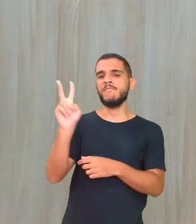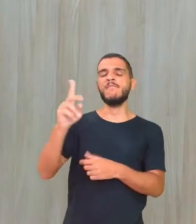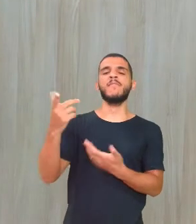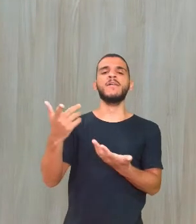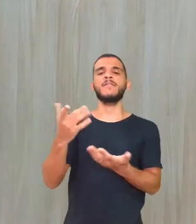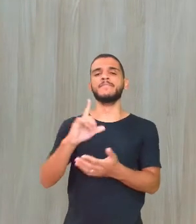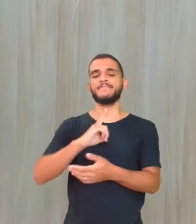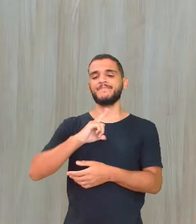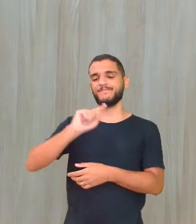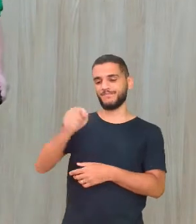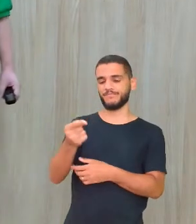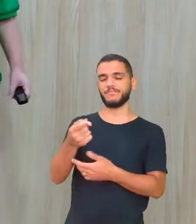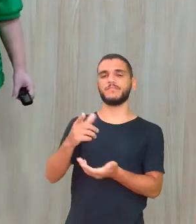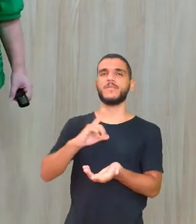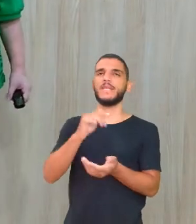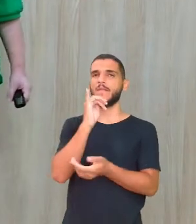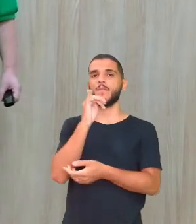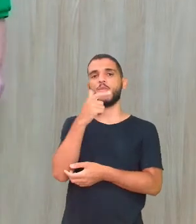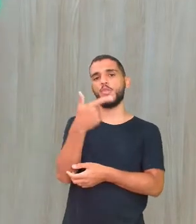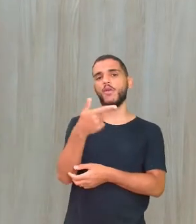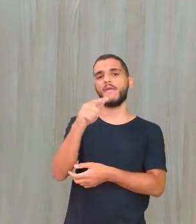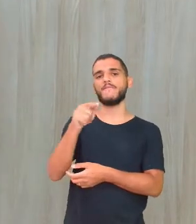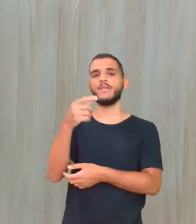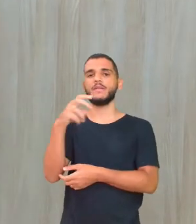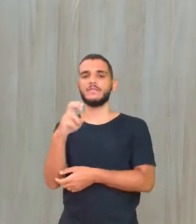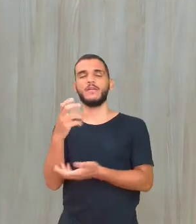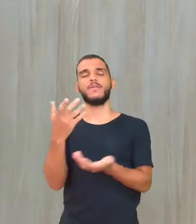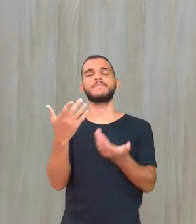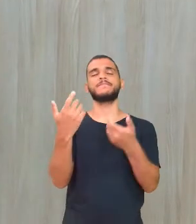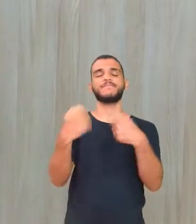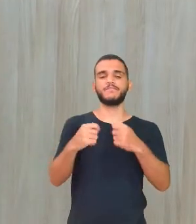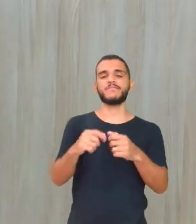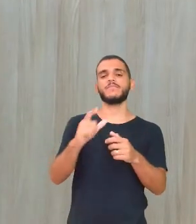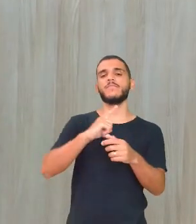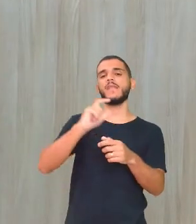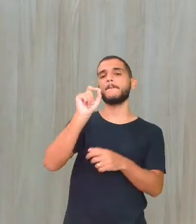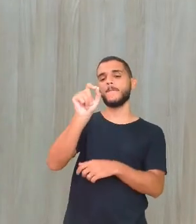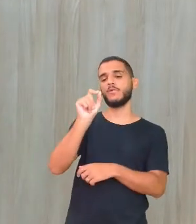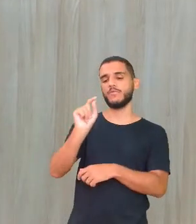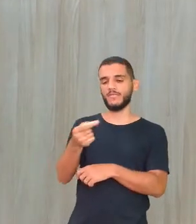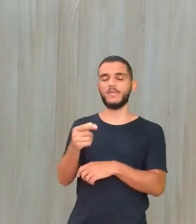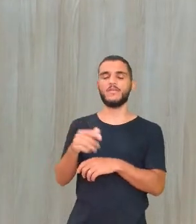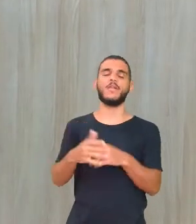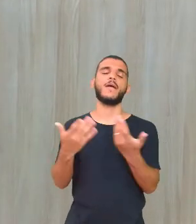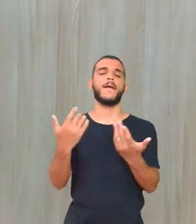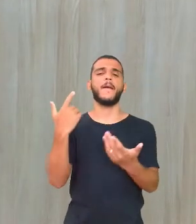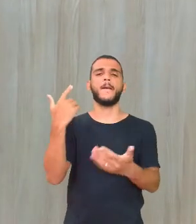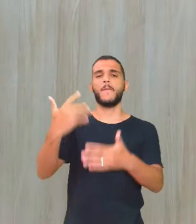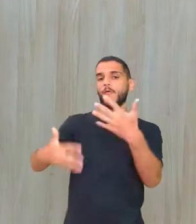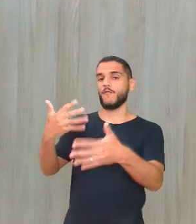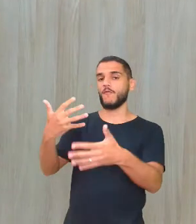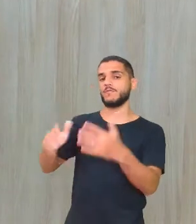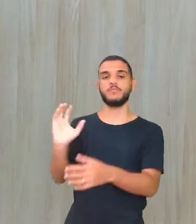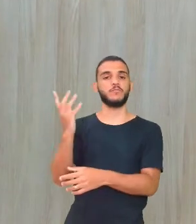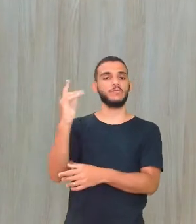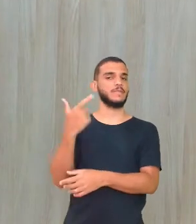2,5, eu poderia confundir. Então, a notação é essa e tem um motivo, que é para ninguém se